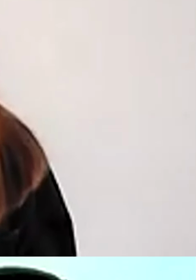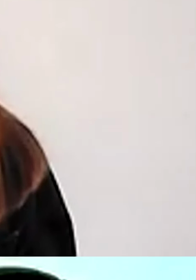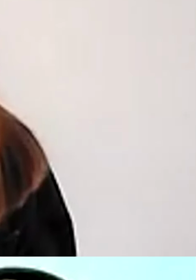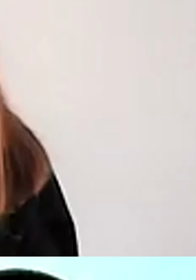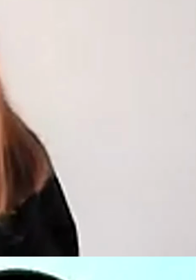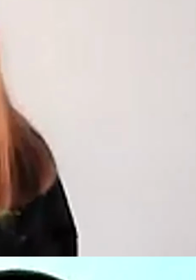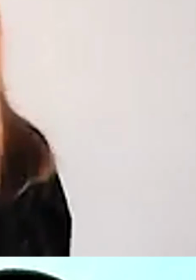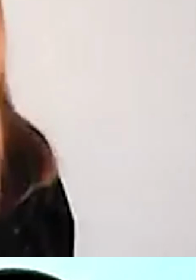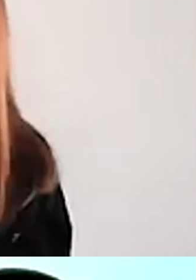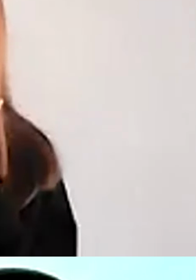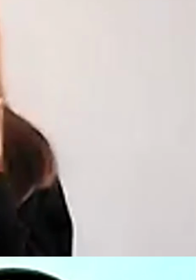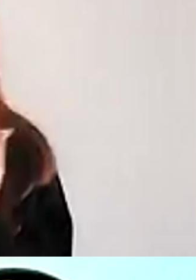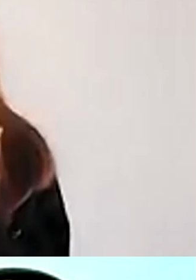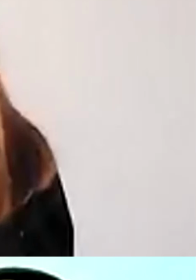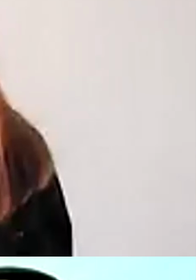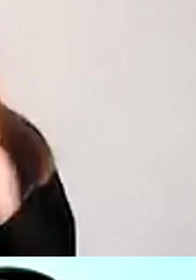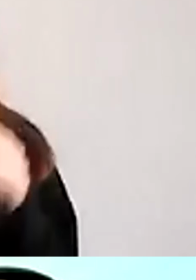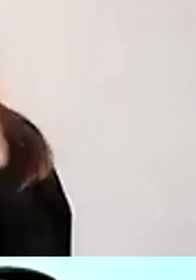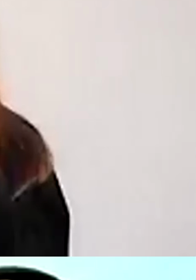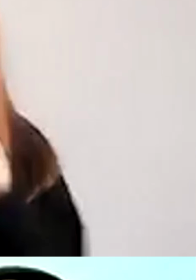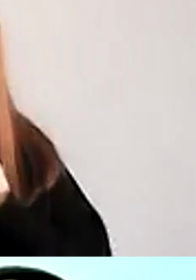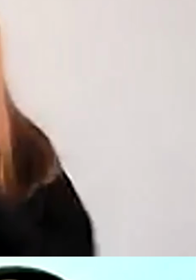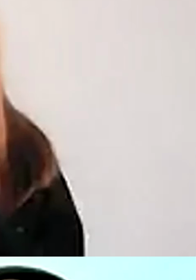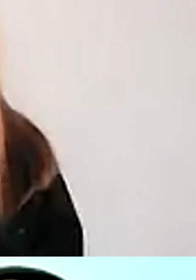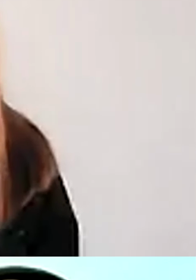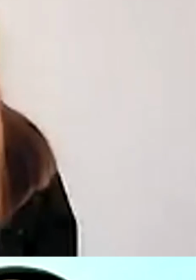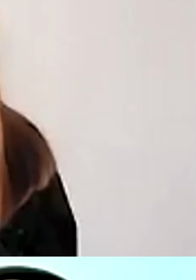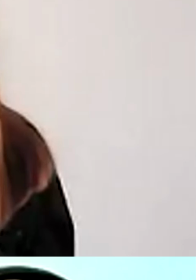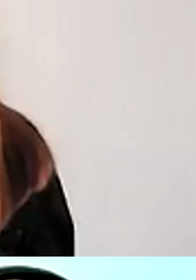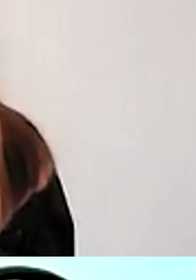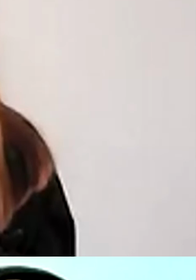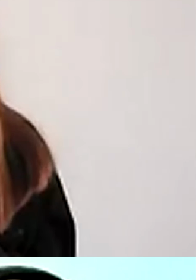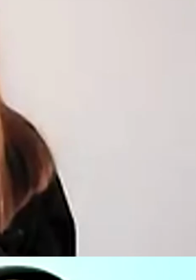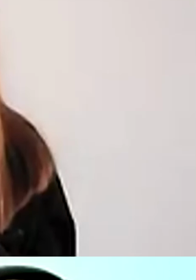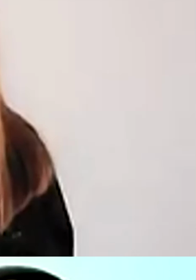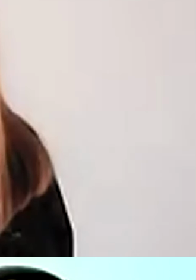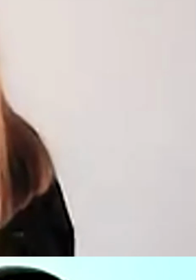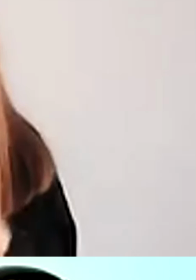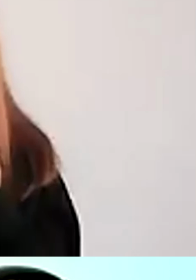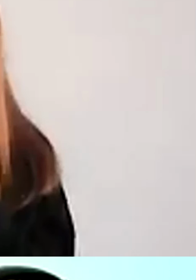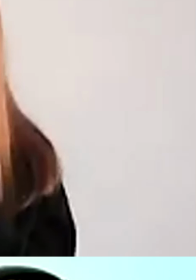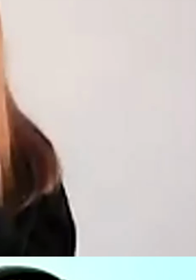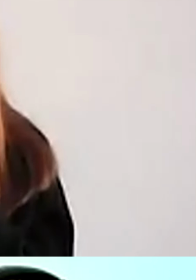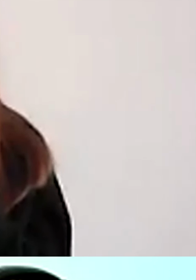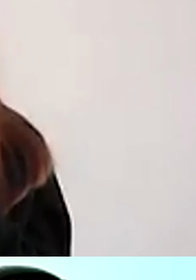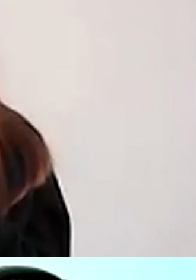aproveito para agradecer à Comissão o convite que me foi dirigido para participar